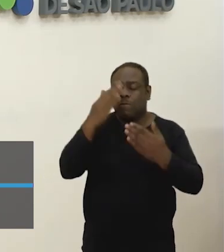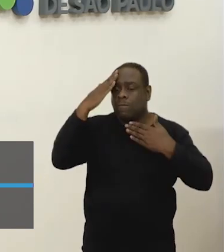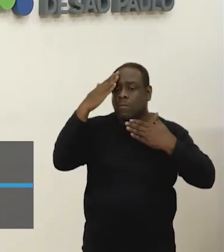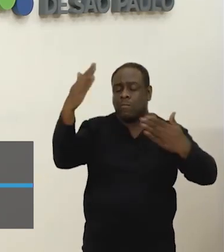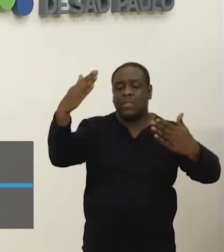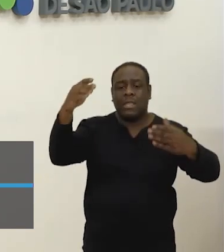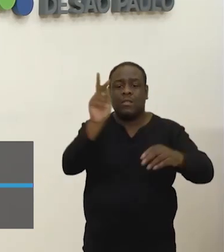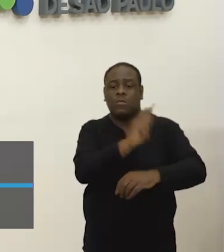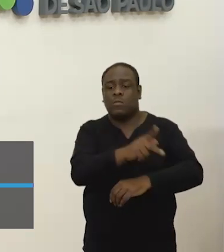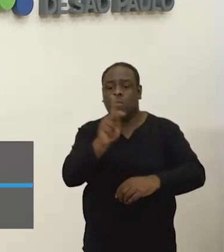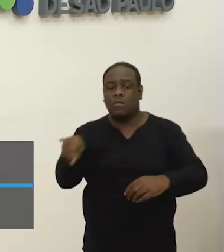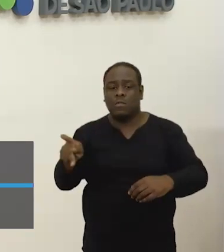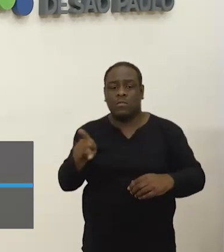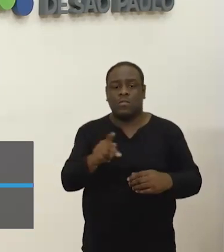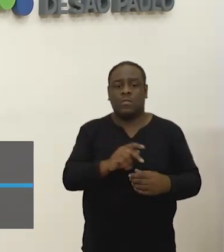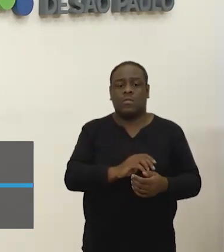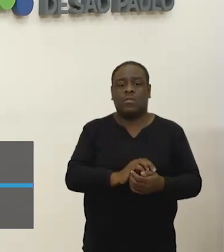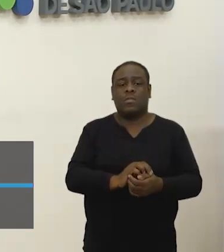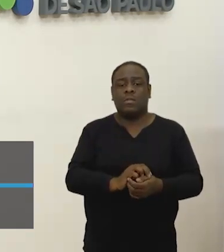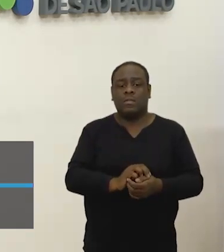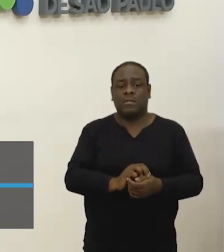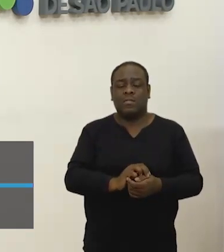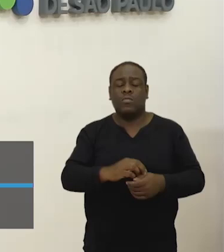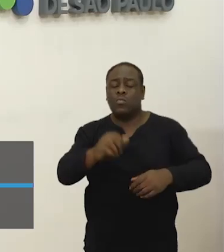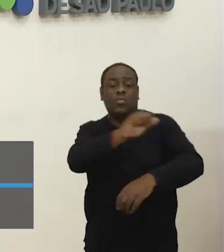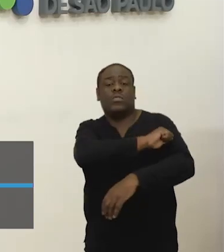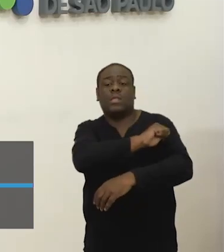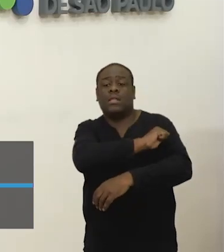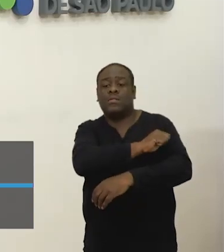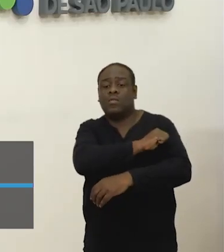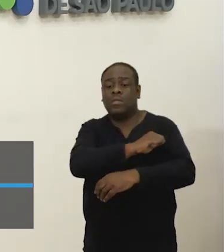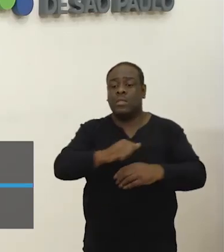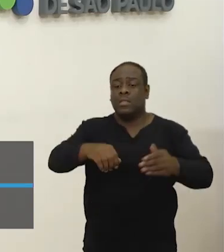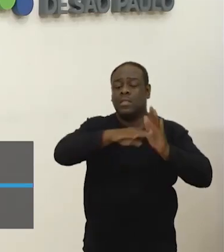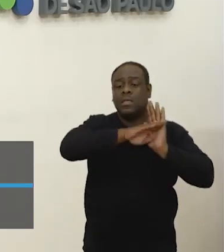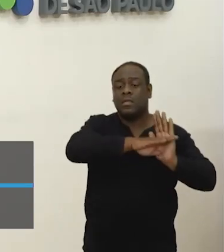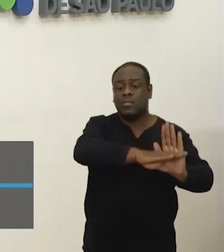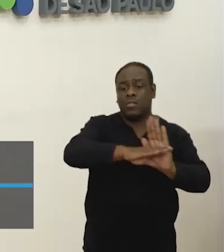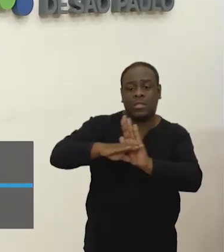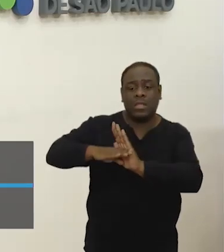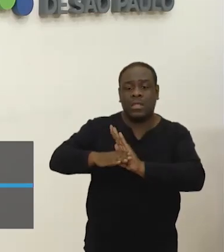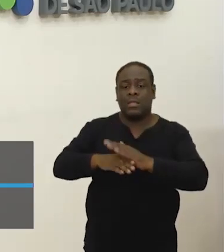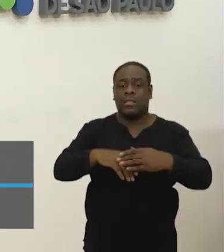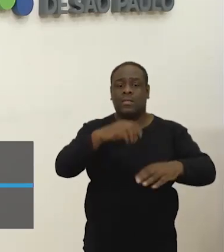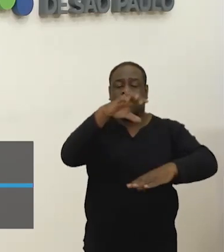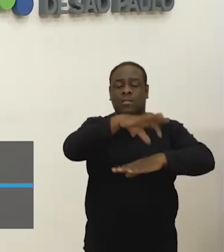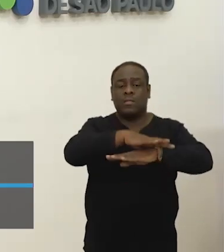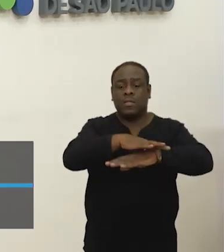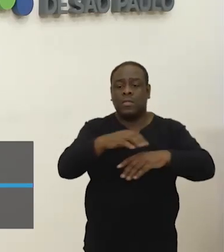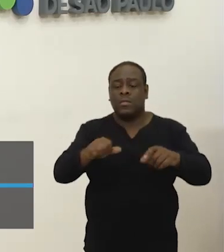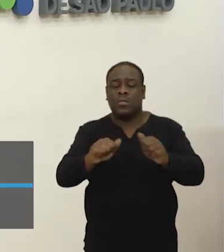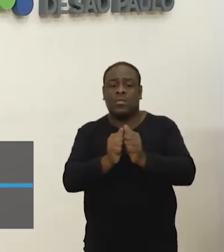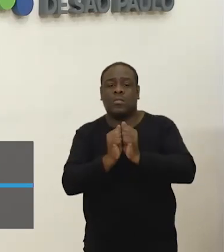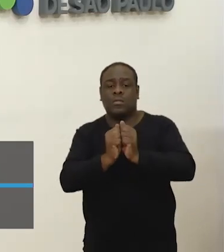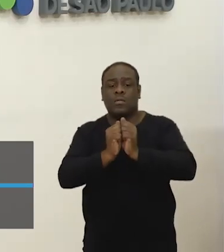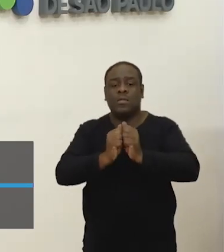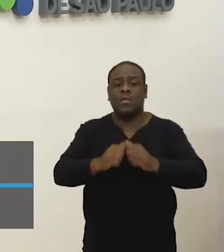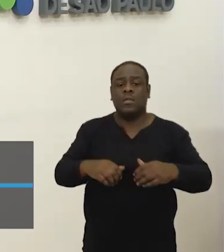obrigada, professores. Muito obrigada aqui os alunos que participaram desta aula. O material está completo lá no